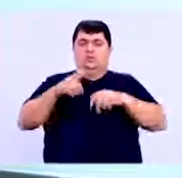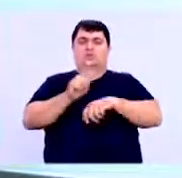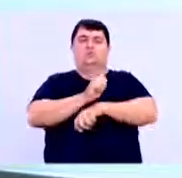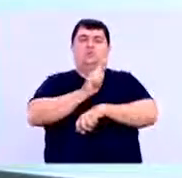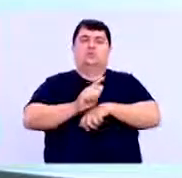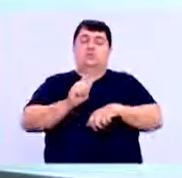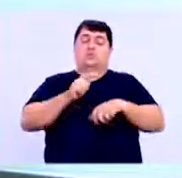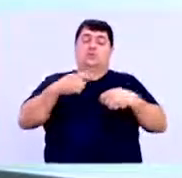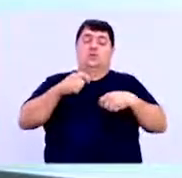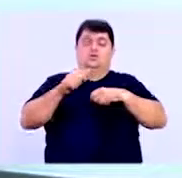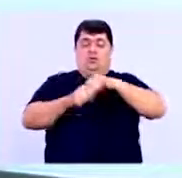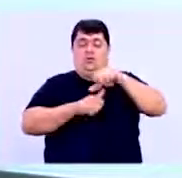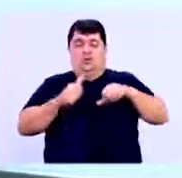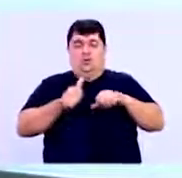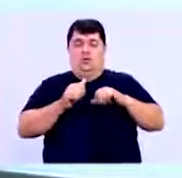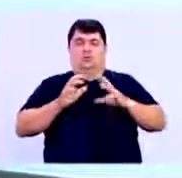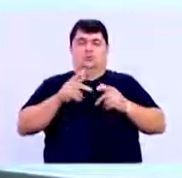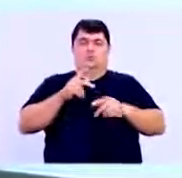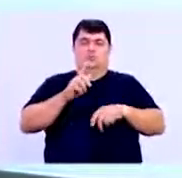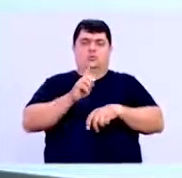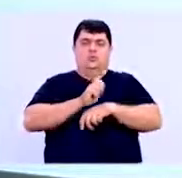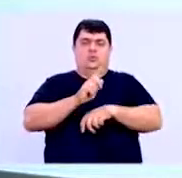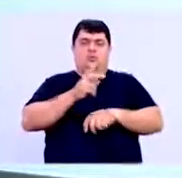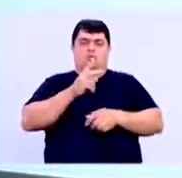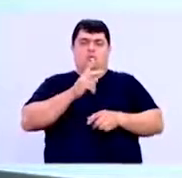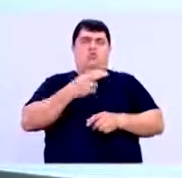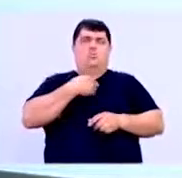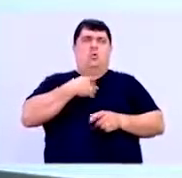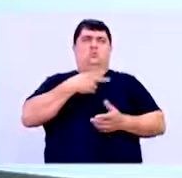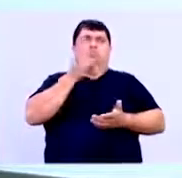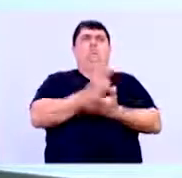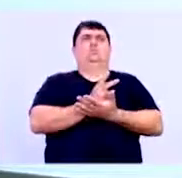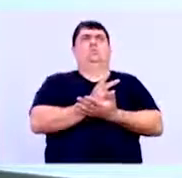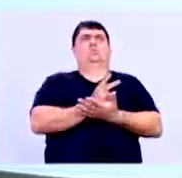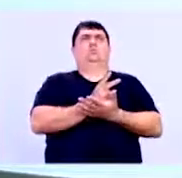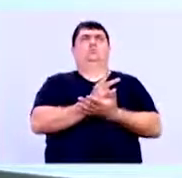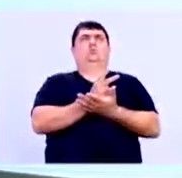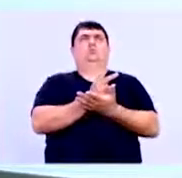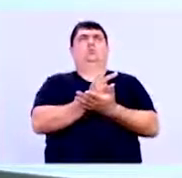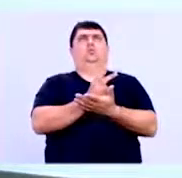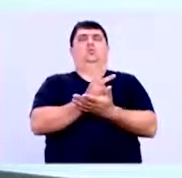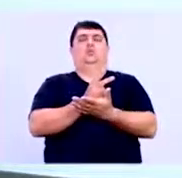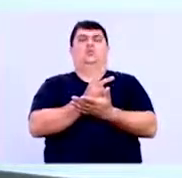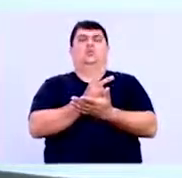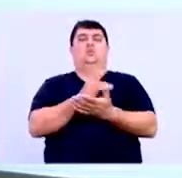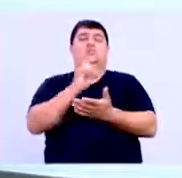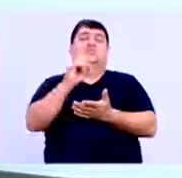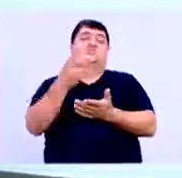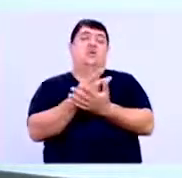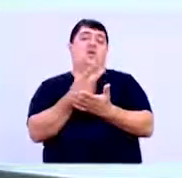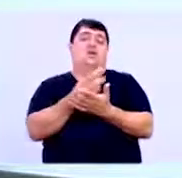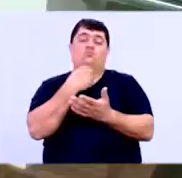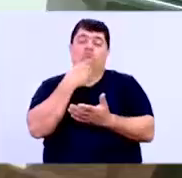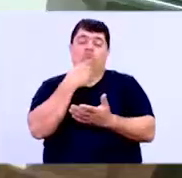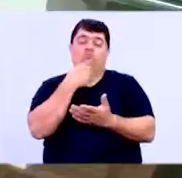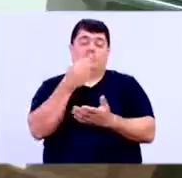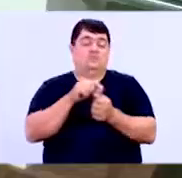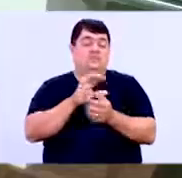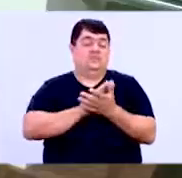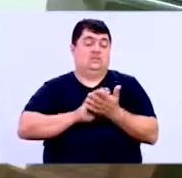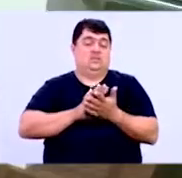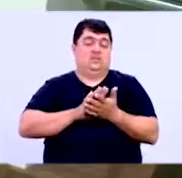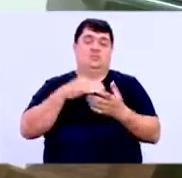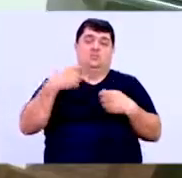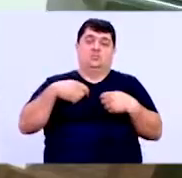por ajuste, todo acompanhamento orçamentário passa por ajuste, não é diferente de um processo produtivo, né? A gente